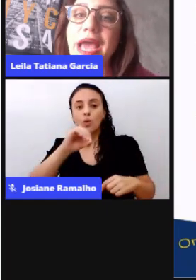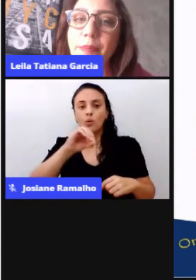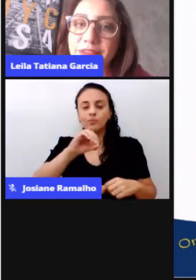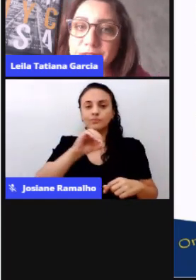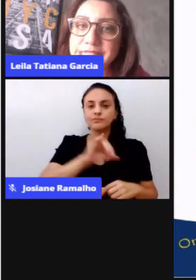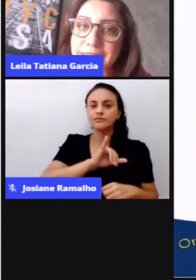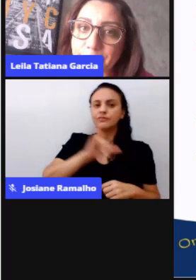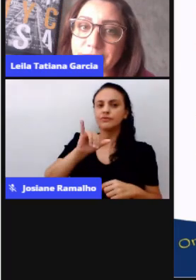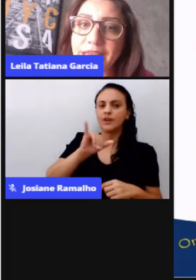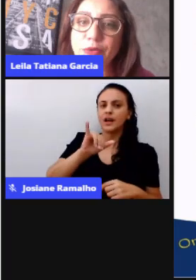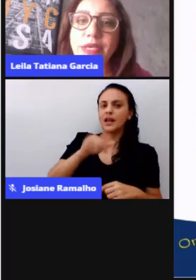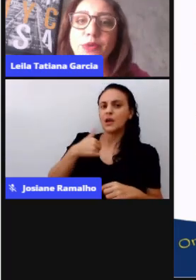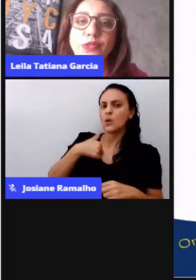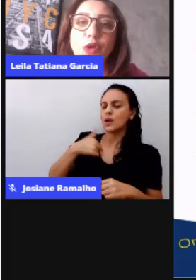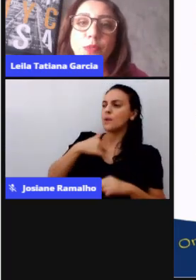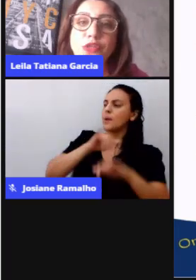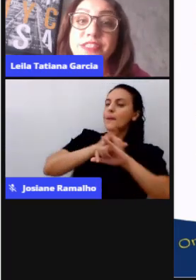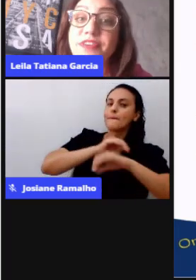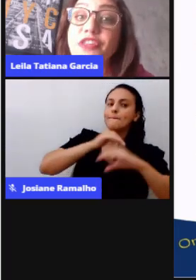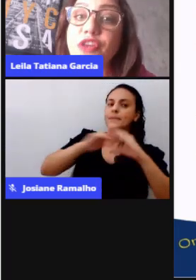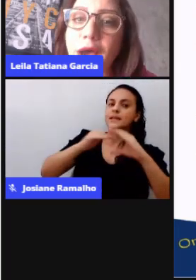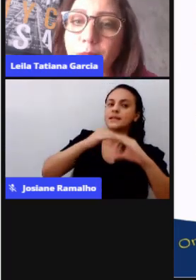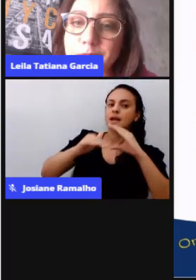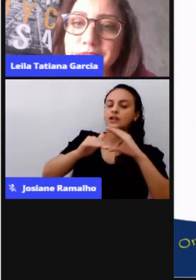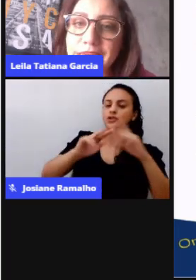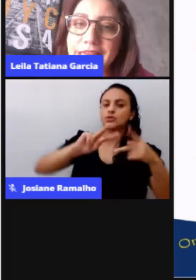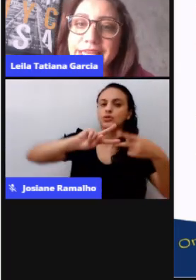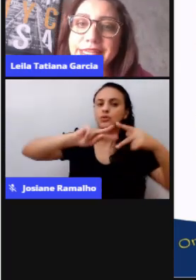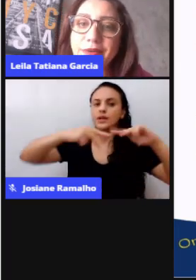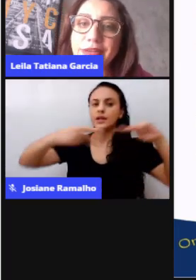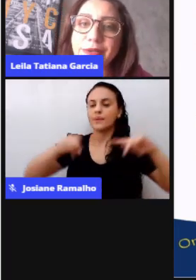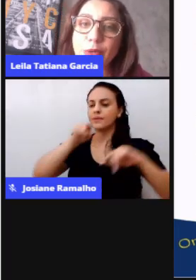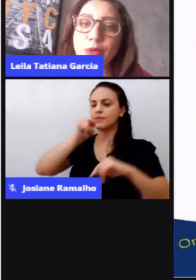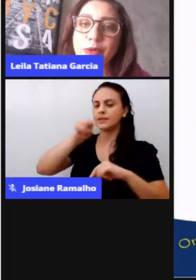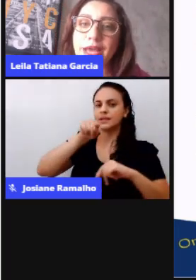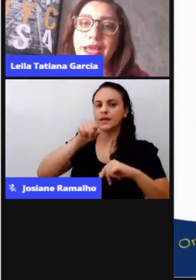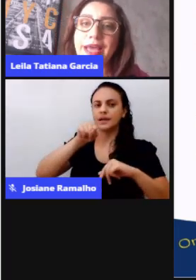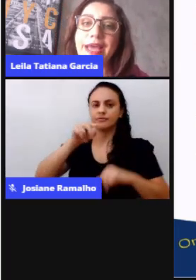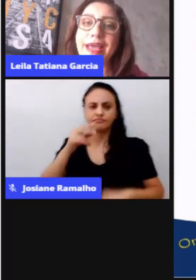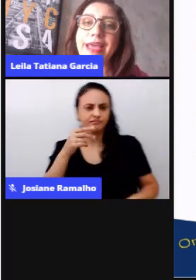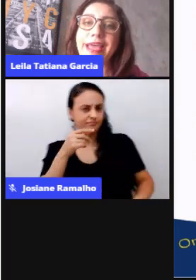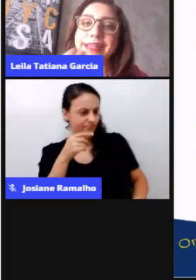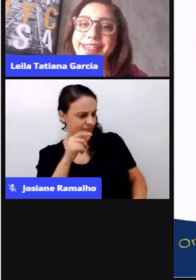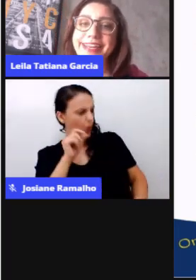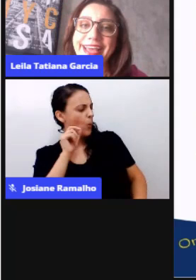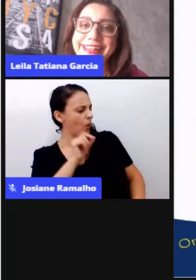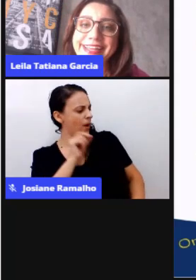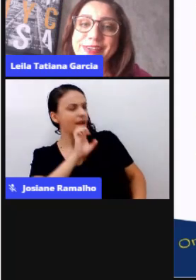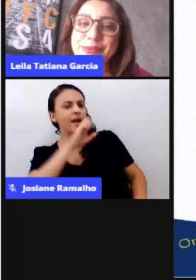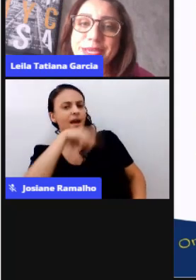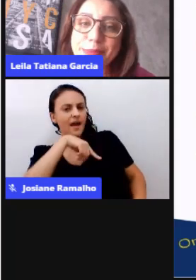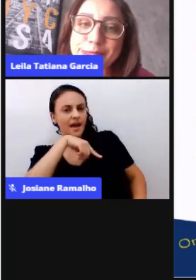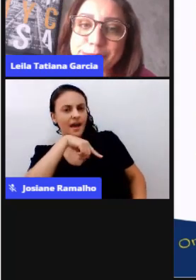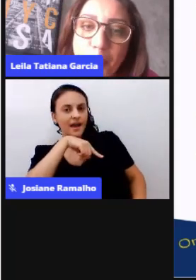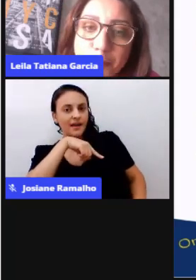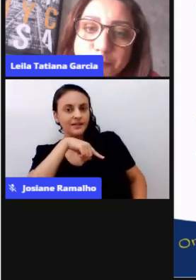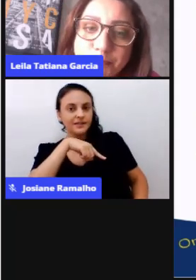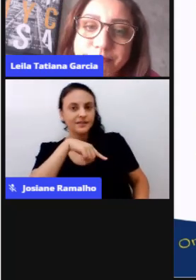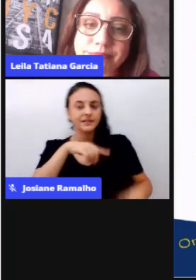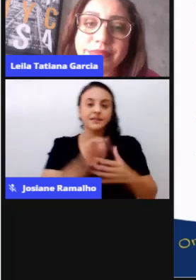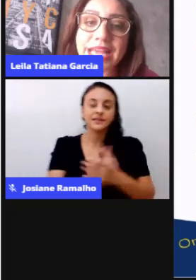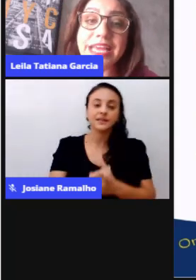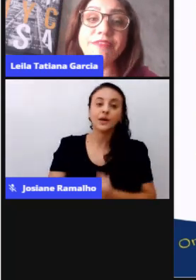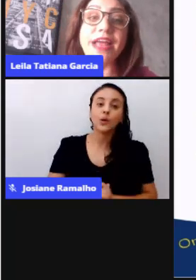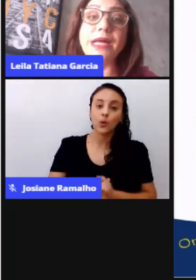do DNA para você. E o ribossomo diz, vejamos. Então, ele entra, né, dentro do